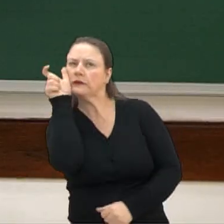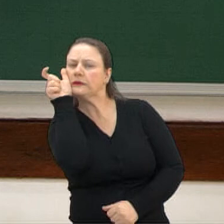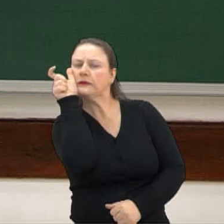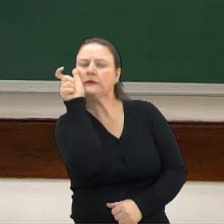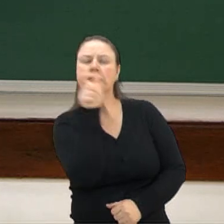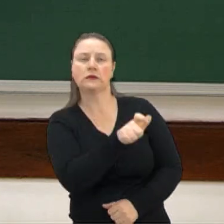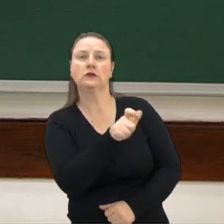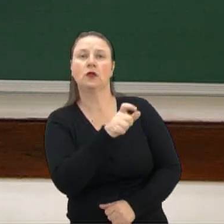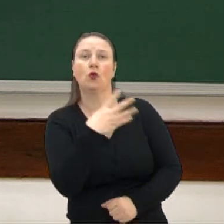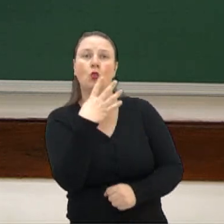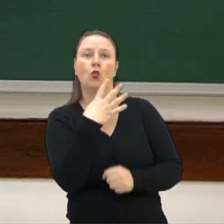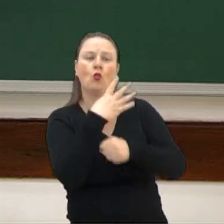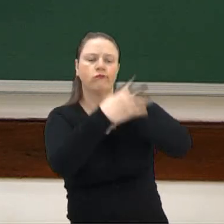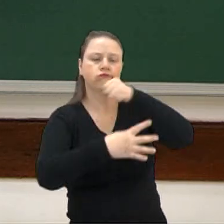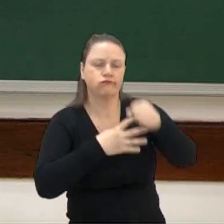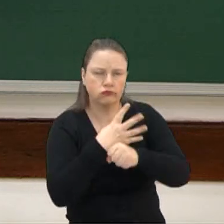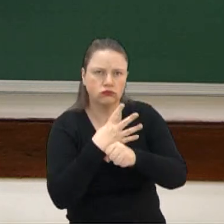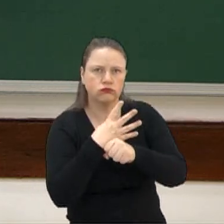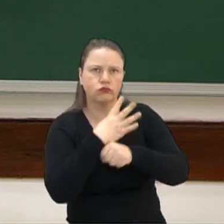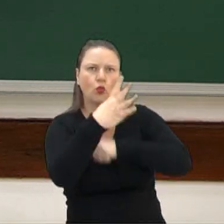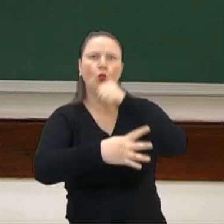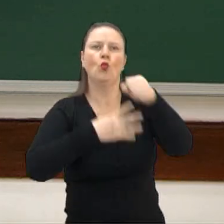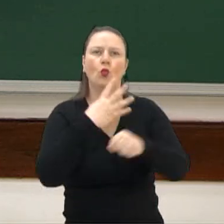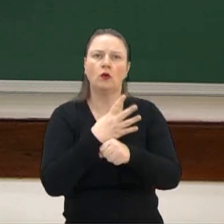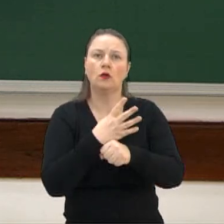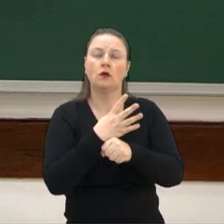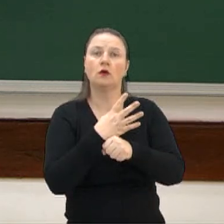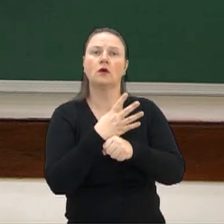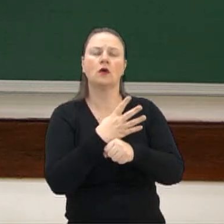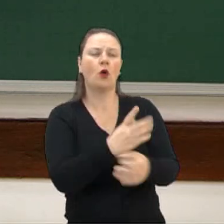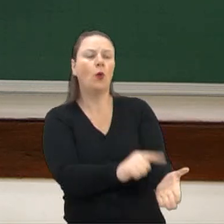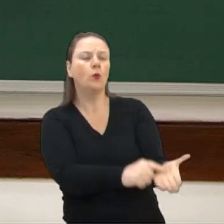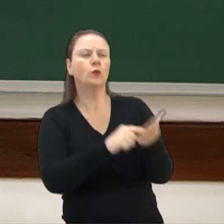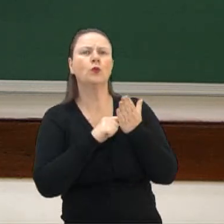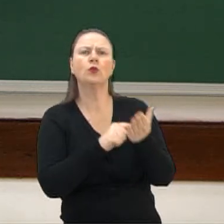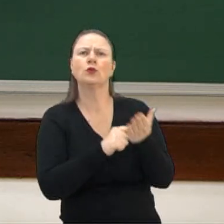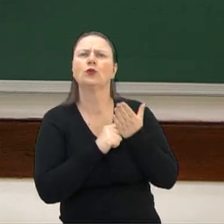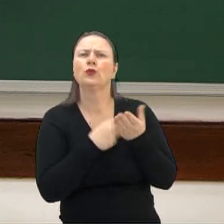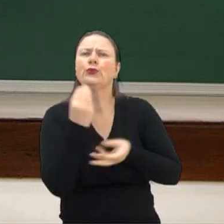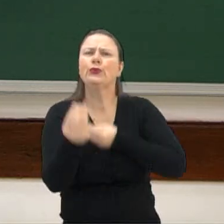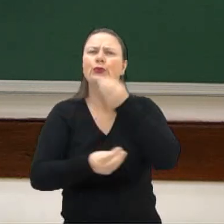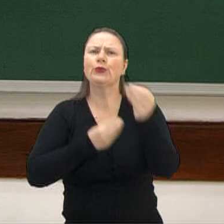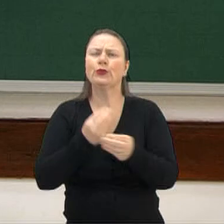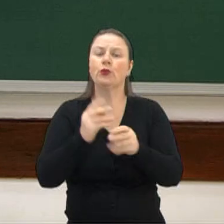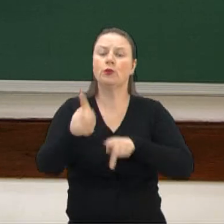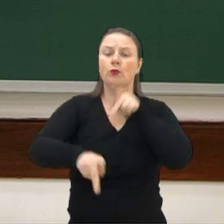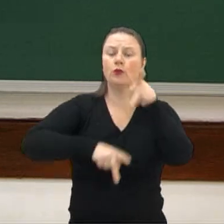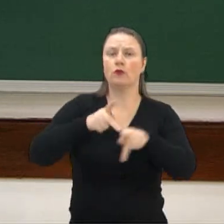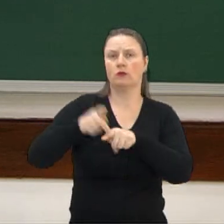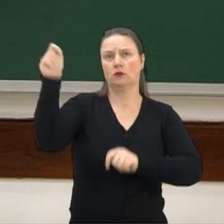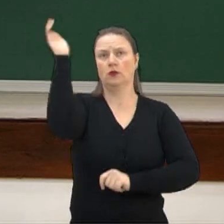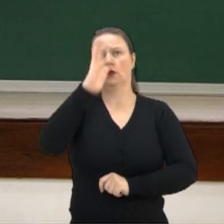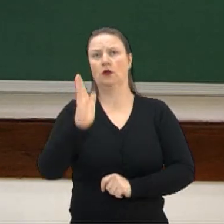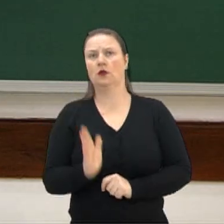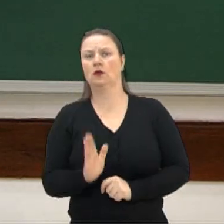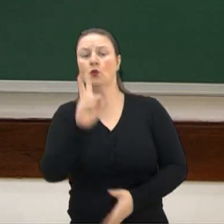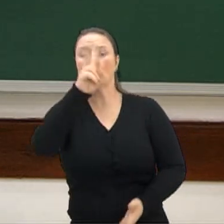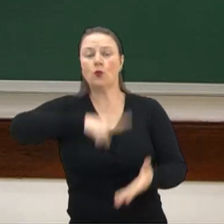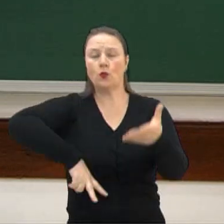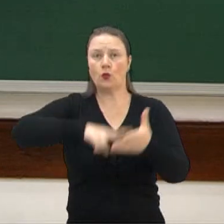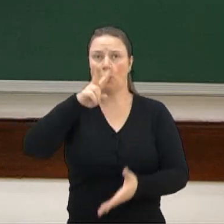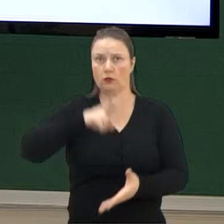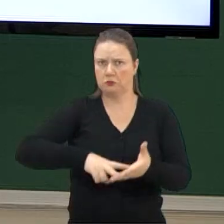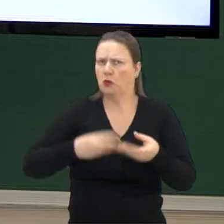acontece de 4 em 4 anos e ela retrata realmente a leitura no Brasil.